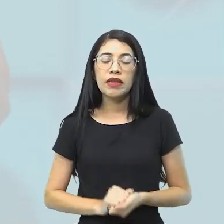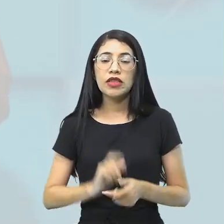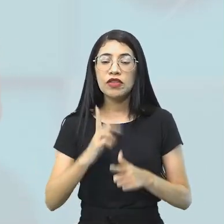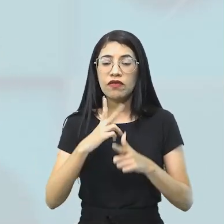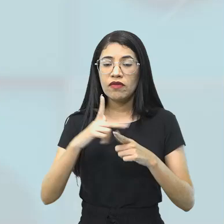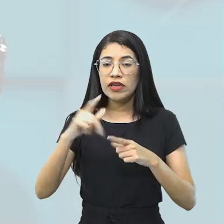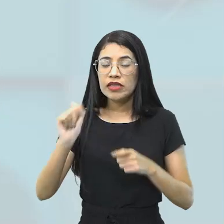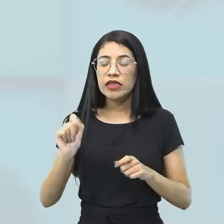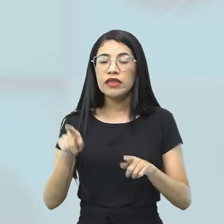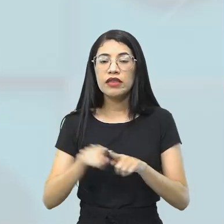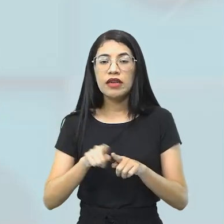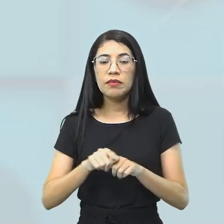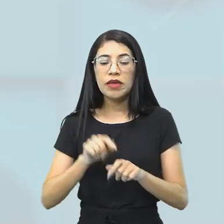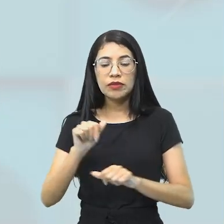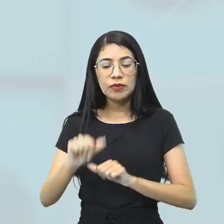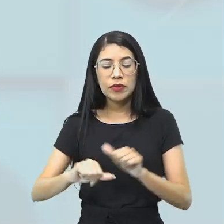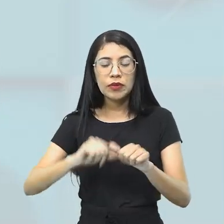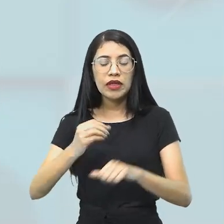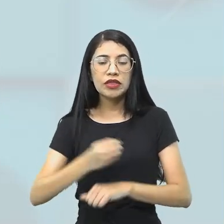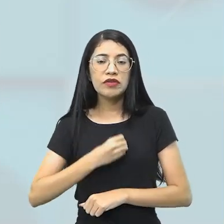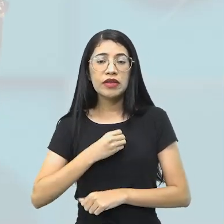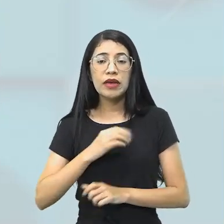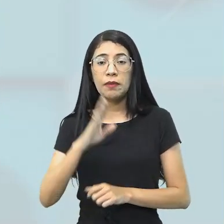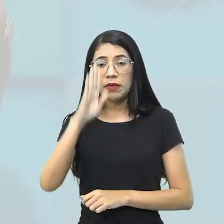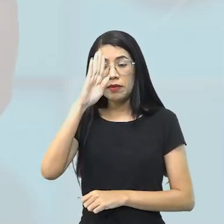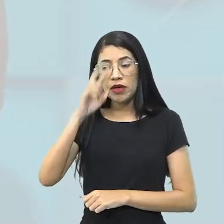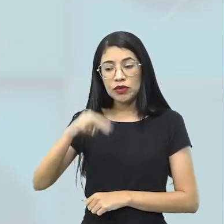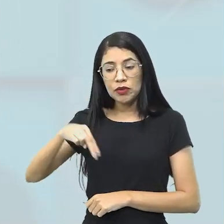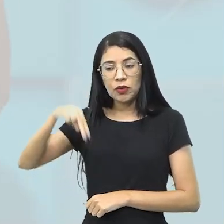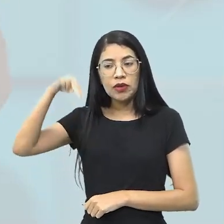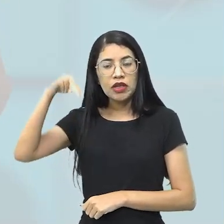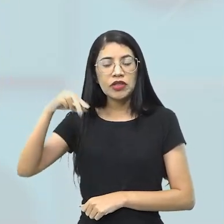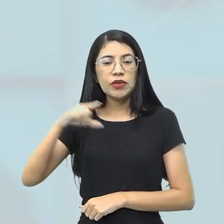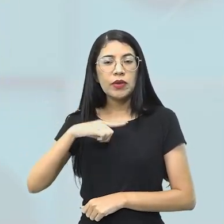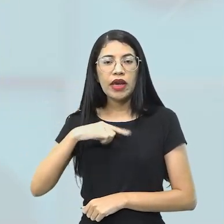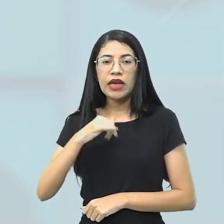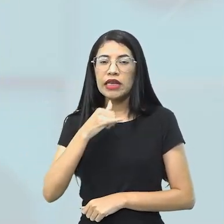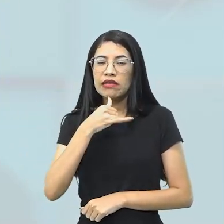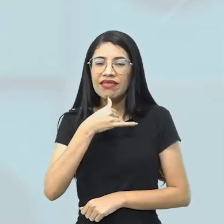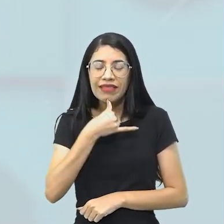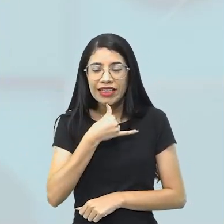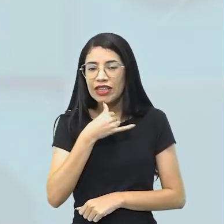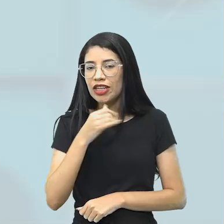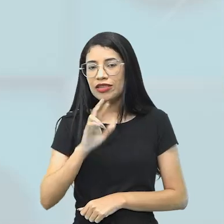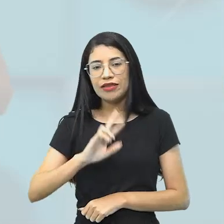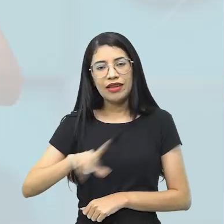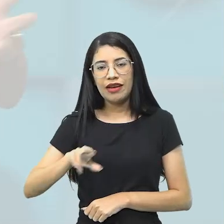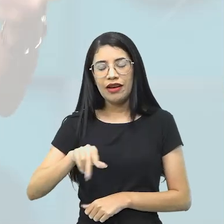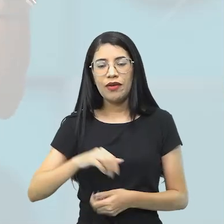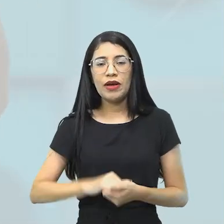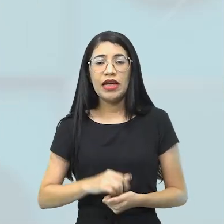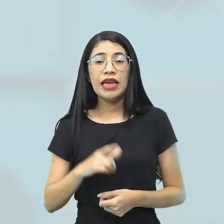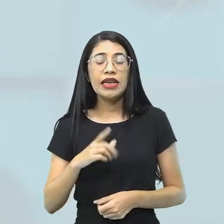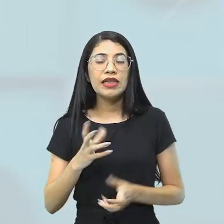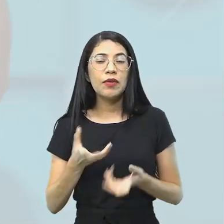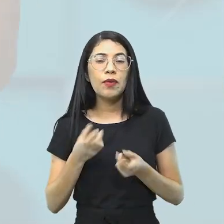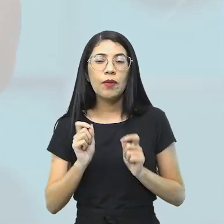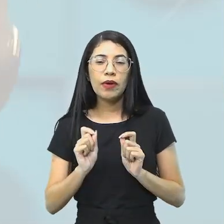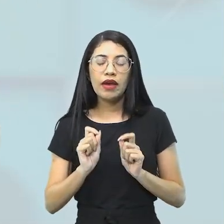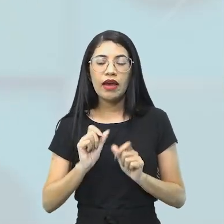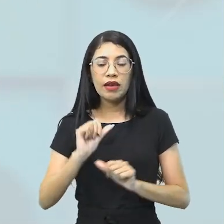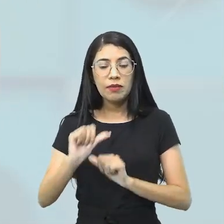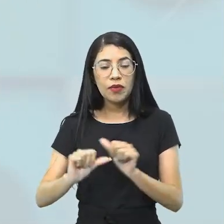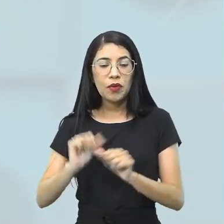verdade, né? A gente vê bastante os nordestinos que eu conheço, eu não vejo nordestino triste, né? Ele pega ali da dificuldade dele